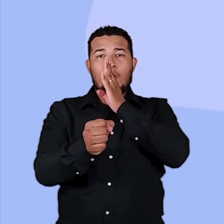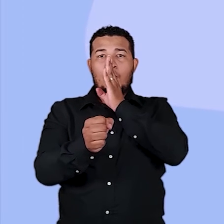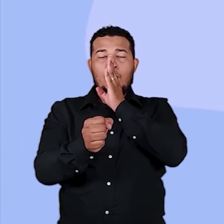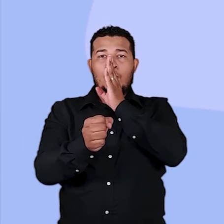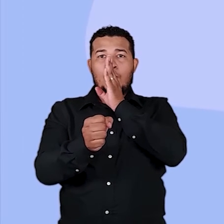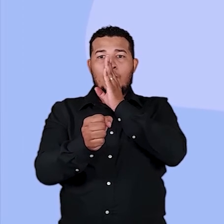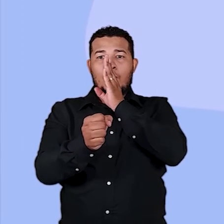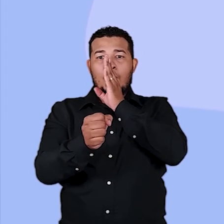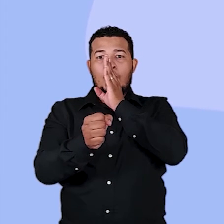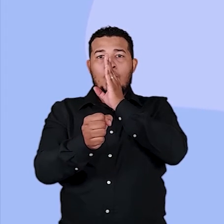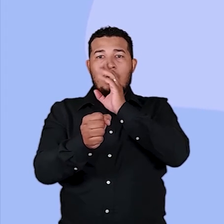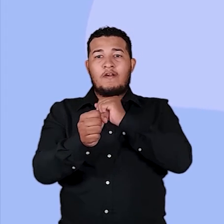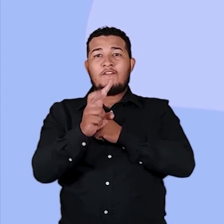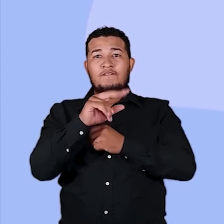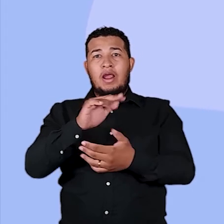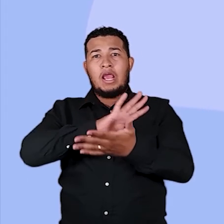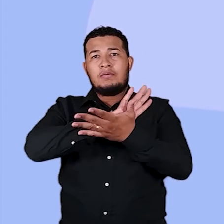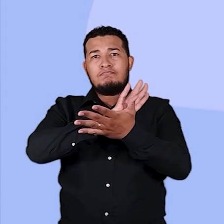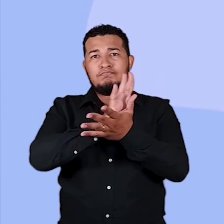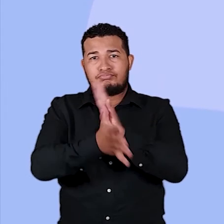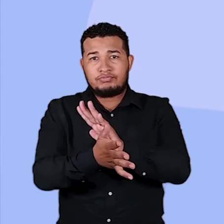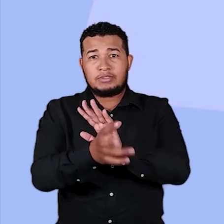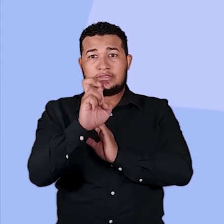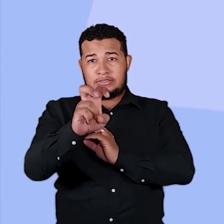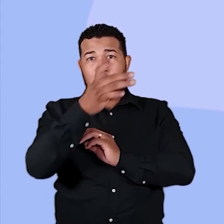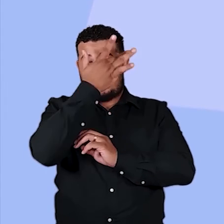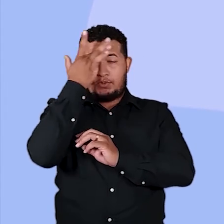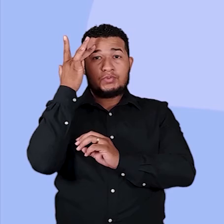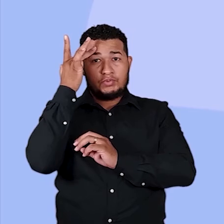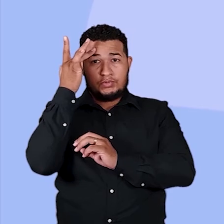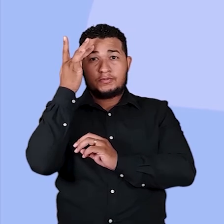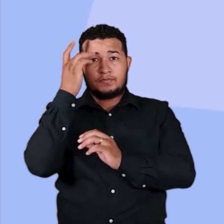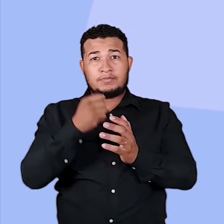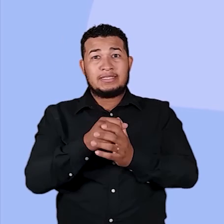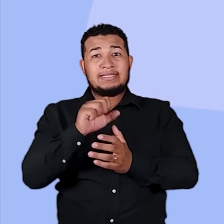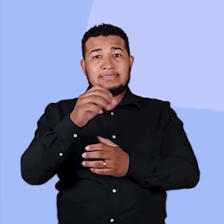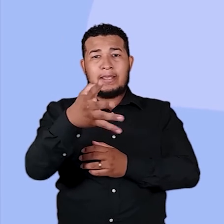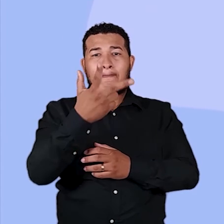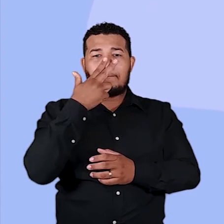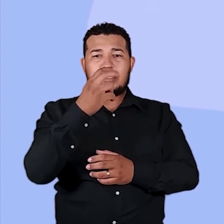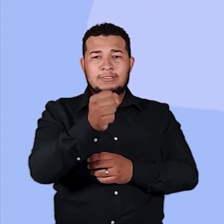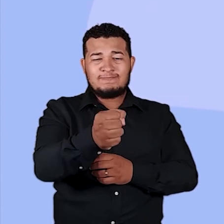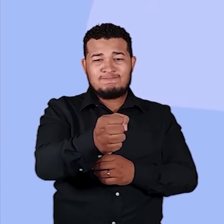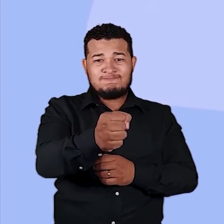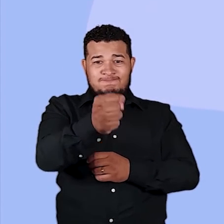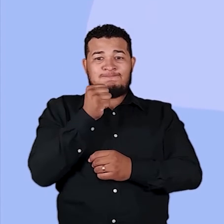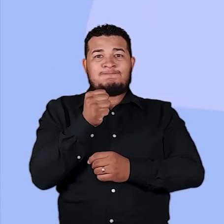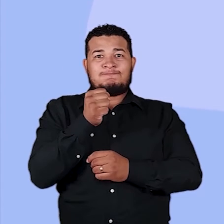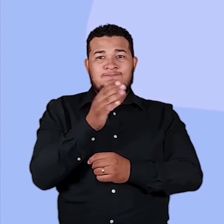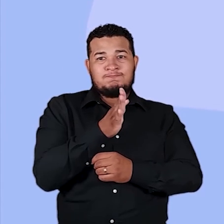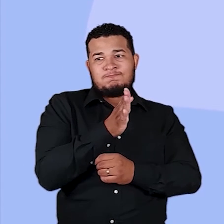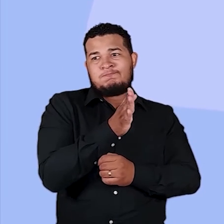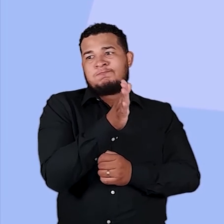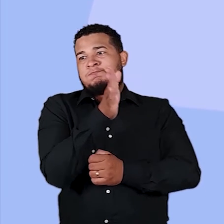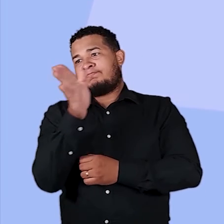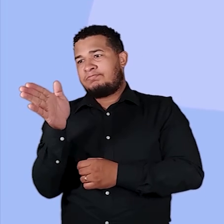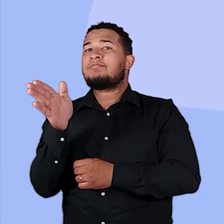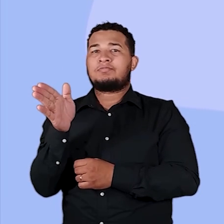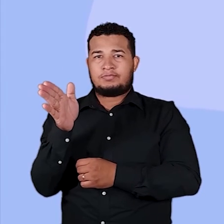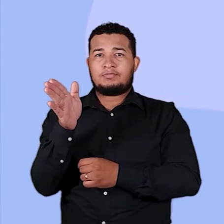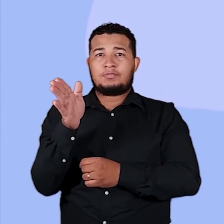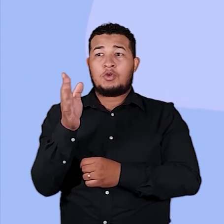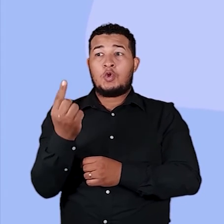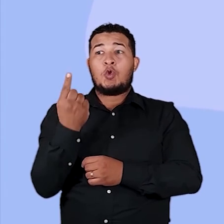na alavanca, o bonde vai atropelar e matar 5 pessoas. Se você puxar a alavanca, o bonde